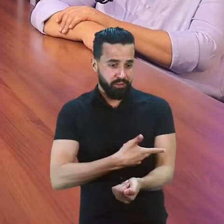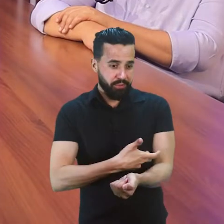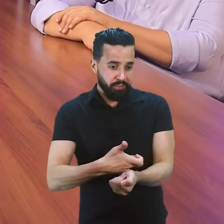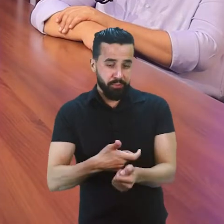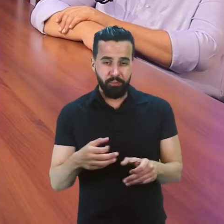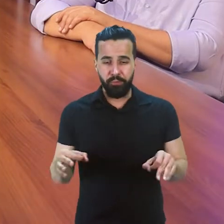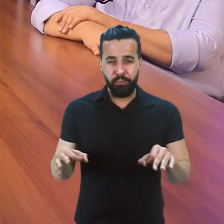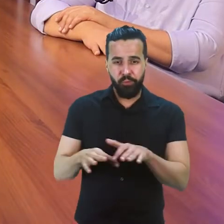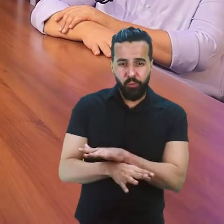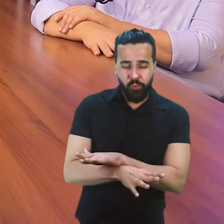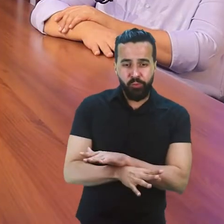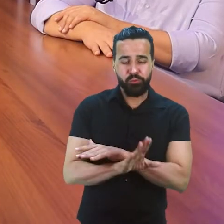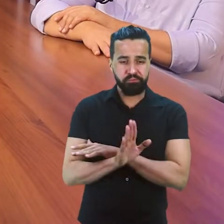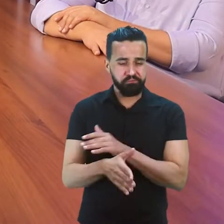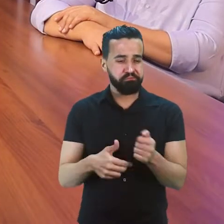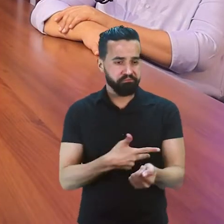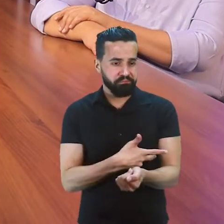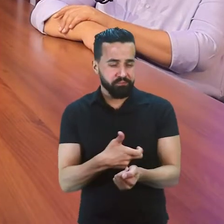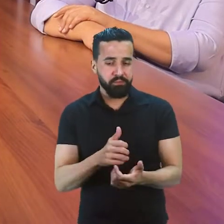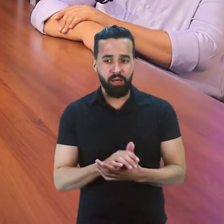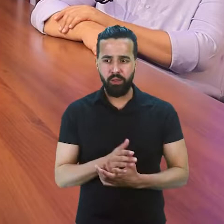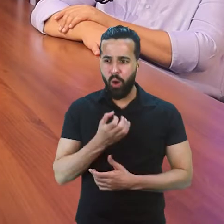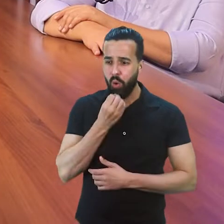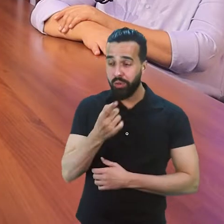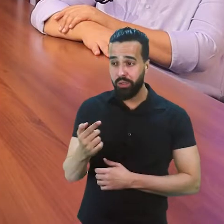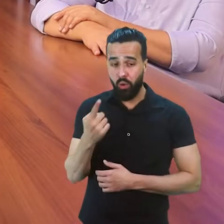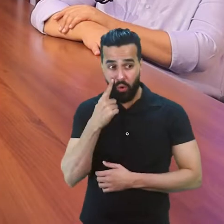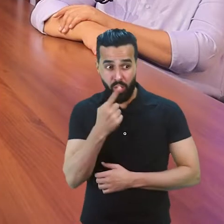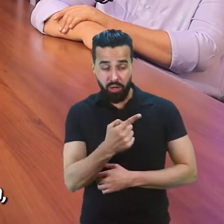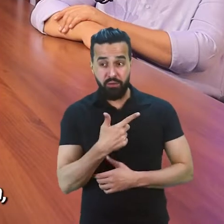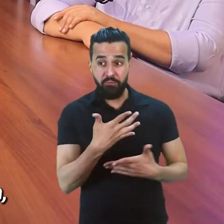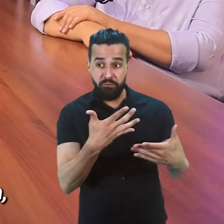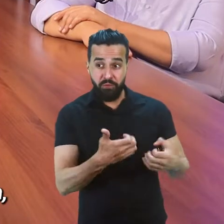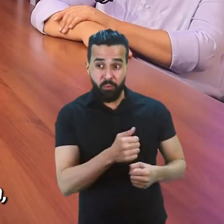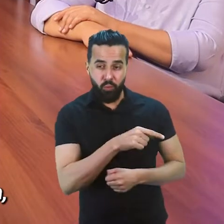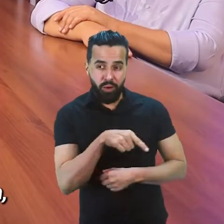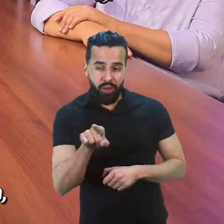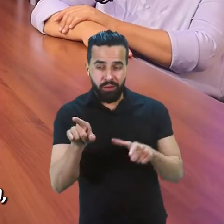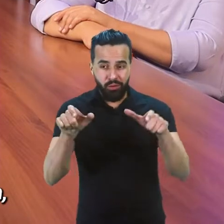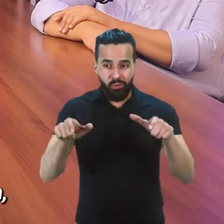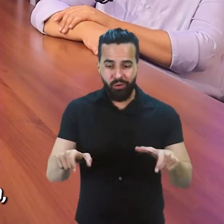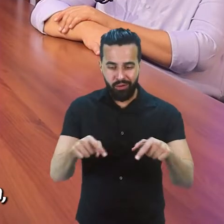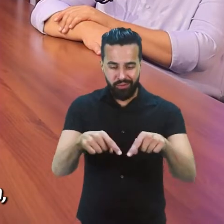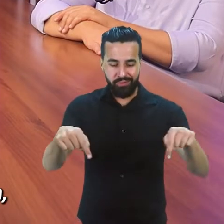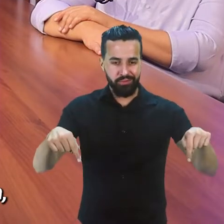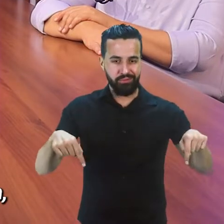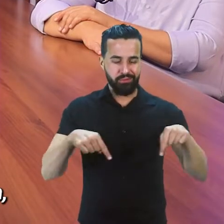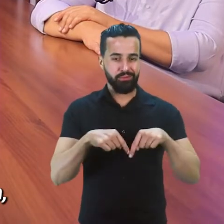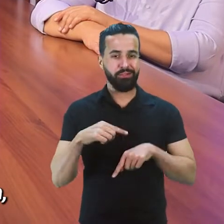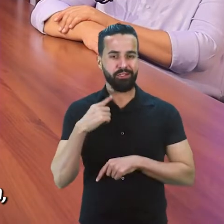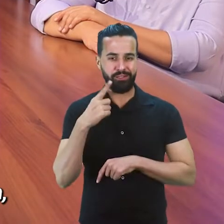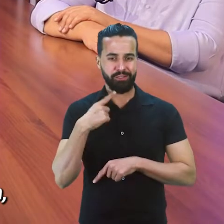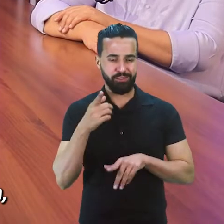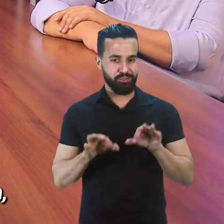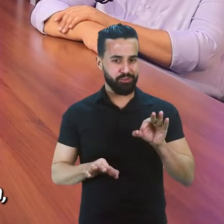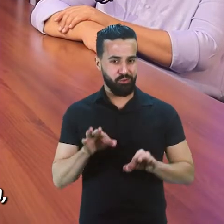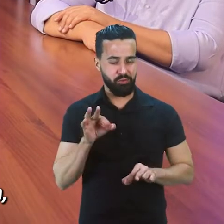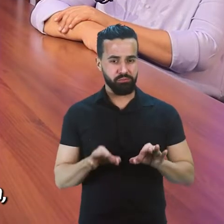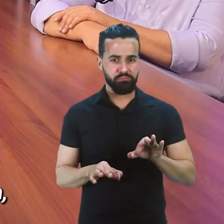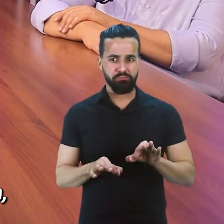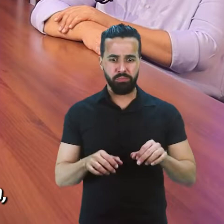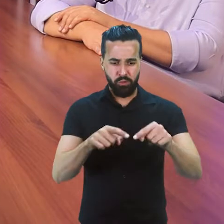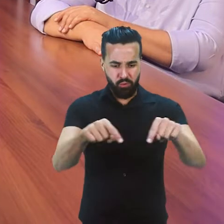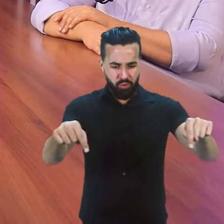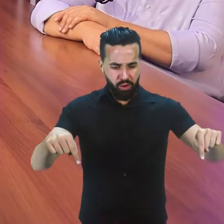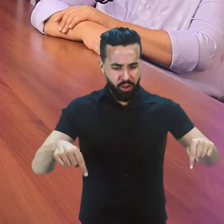material, sangue e tal. Contei para ela, falei, vamos lá nesse escritório agora. E aí passei lá no escritório, né? Num escritório grande aqui